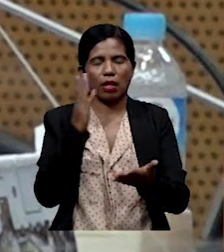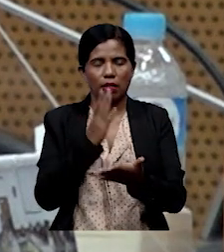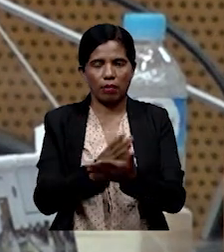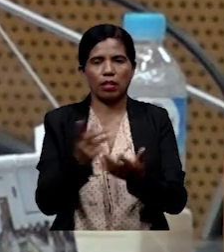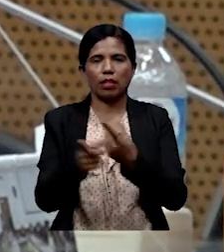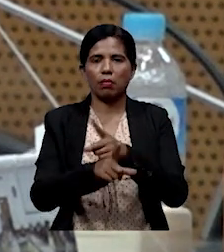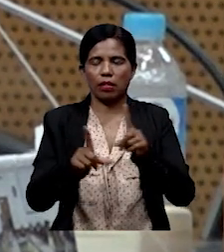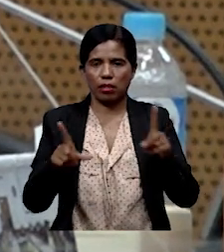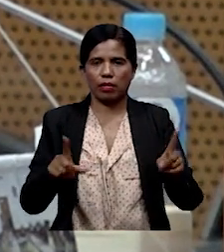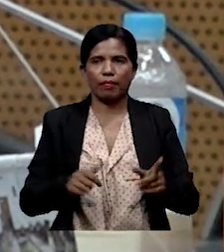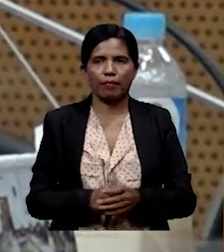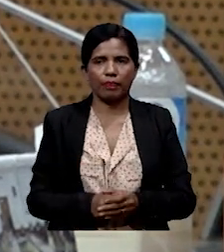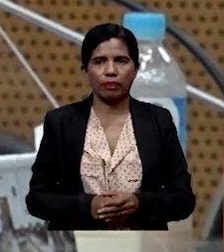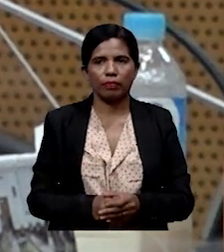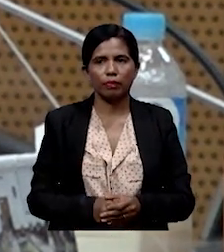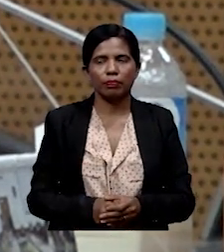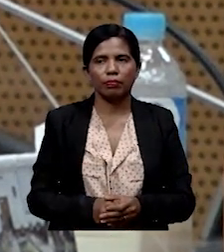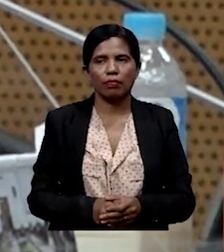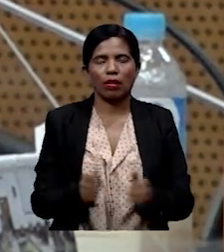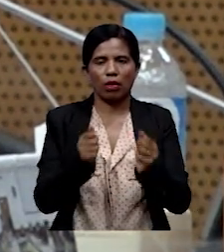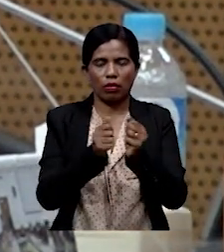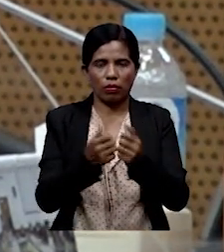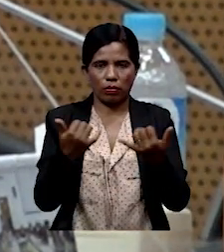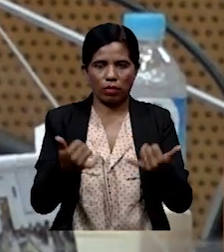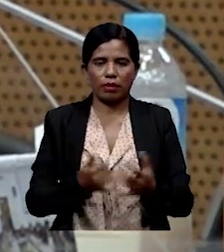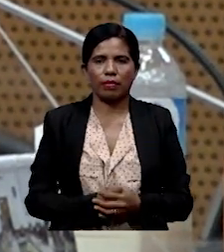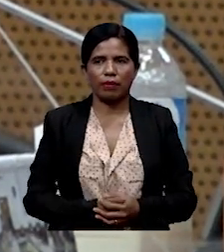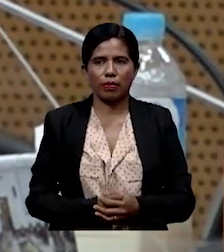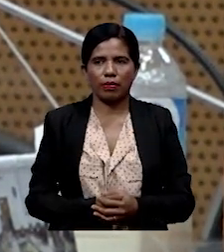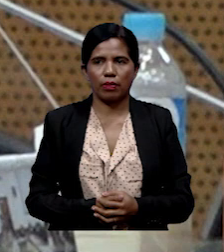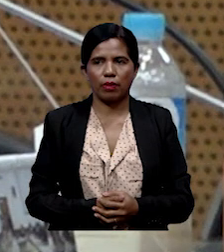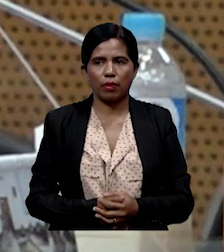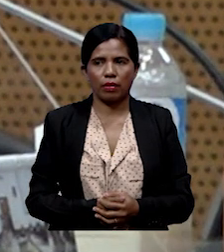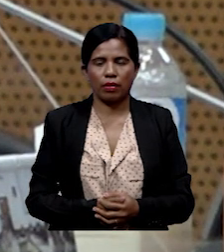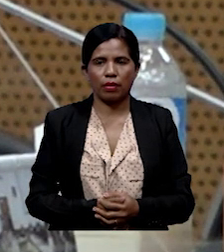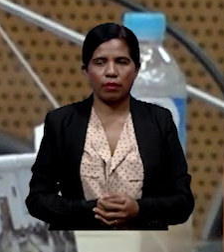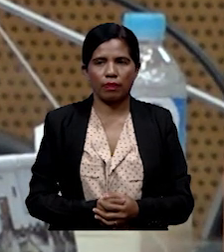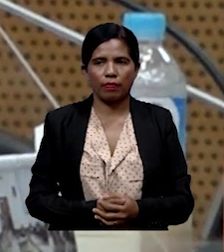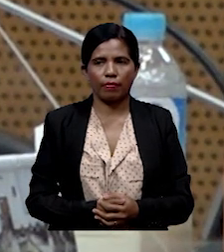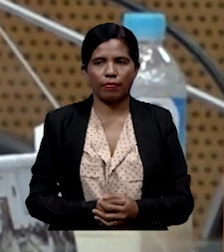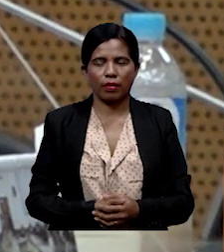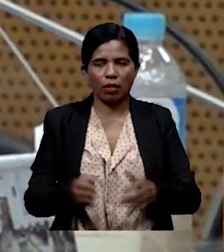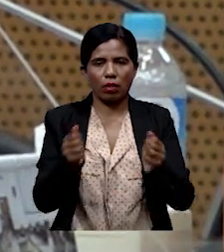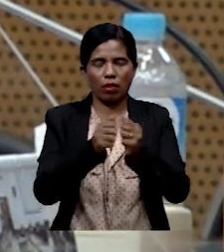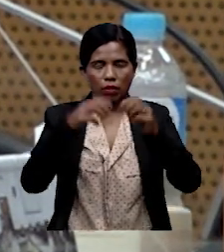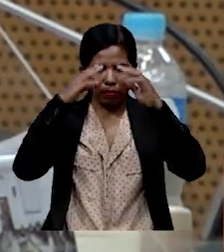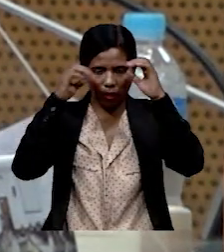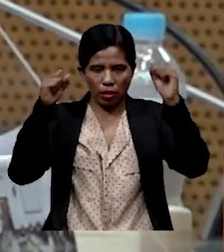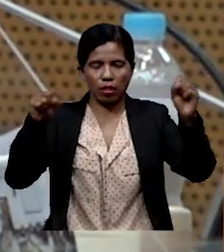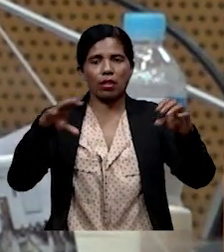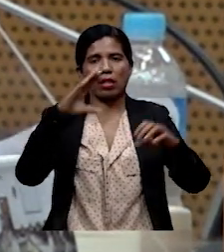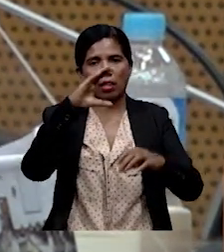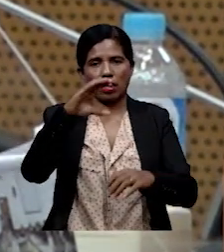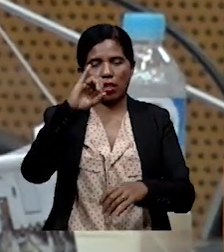liberdade de imprensa gente honune maka ho pedido husi presidente conselho